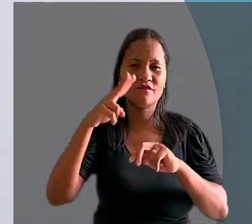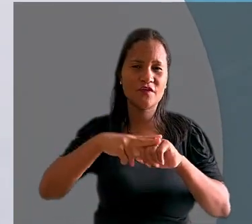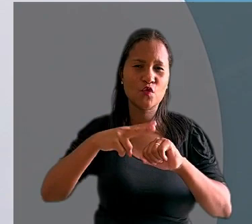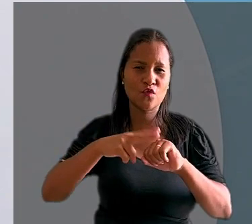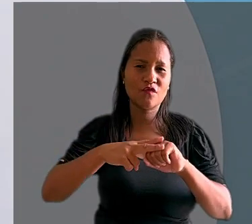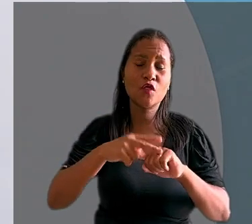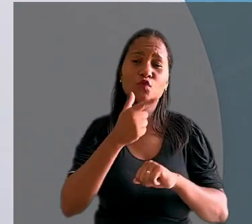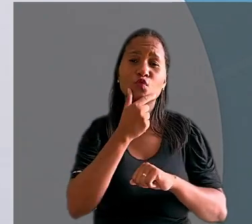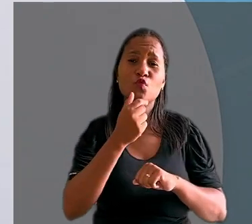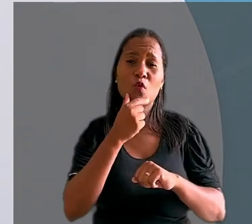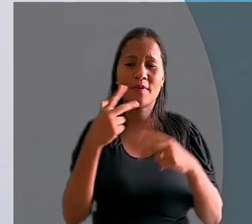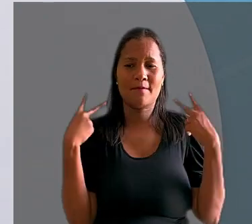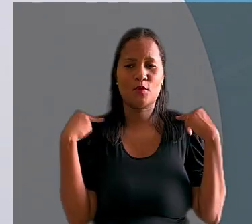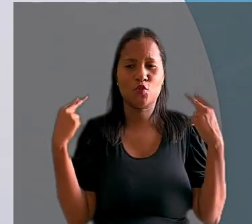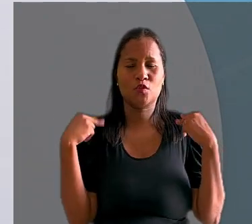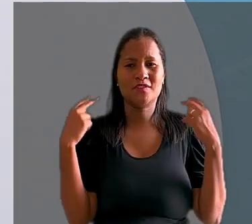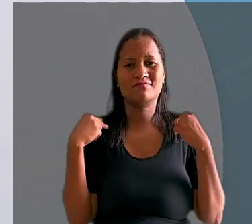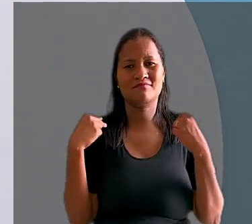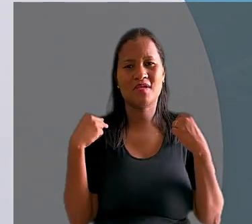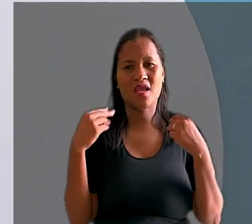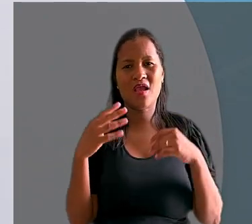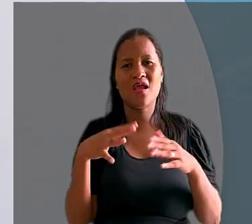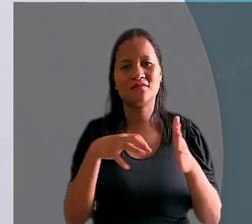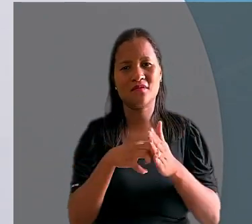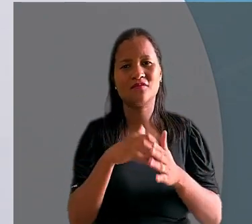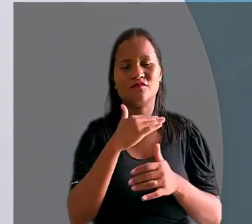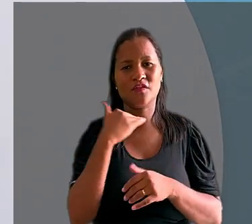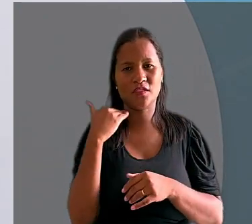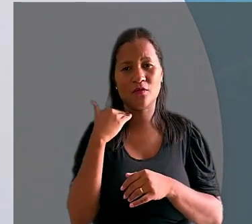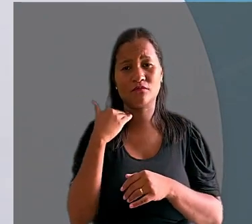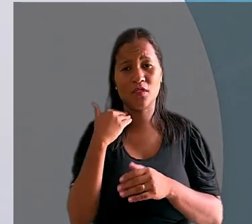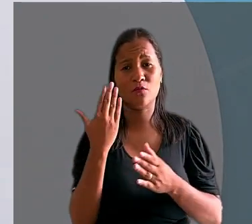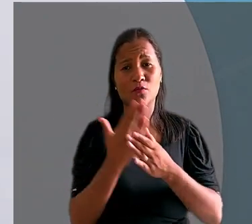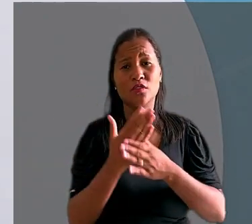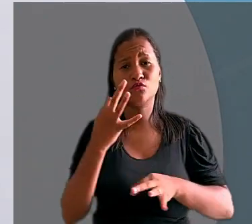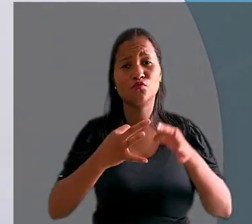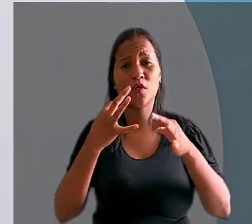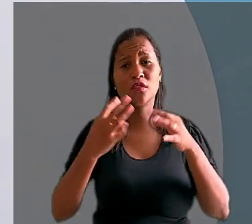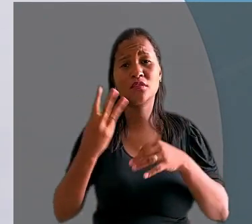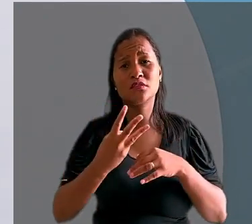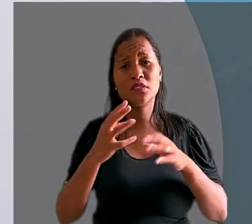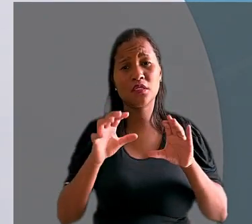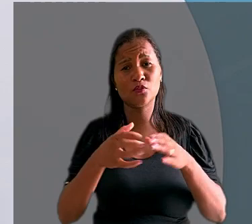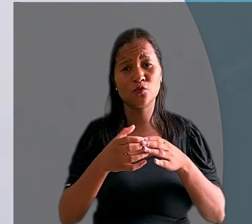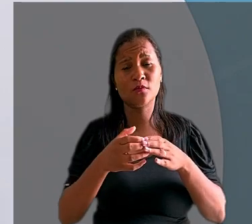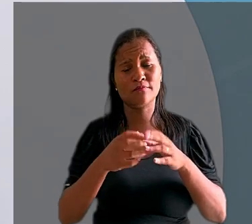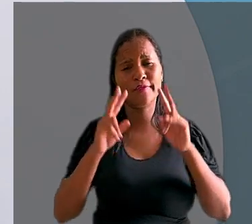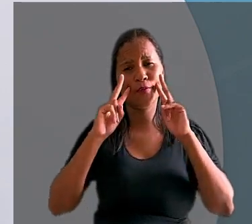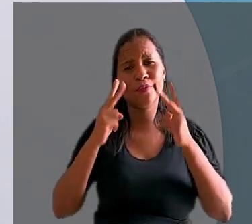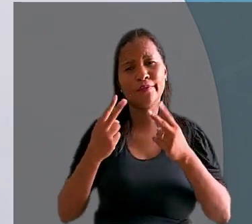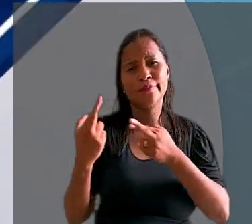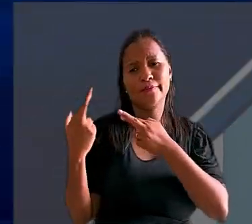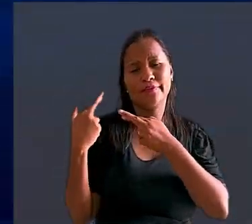foi julgado pela terceira turma, que reconheceu a responsabilidade civil da empregadora pelo acidente.